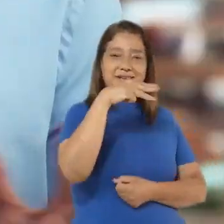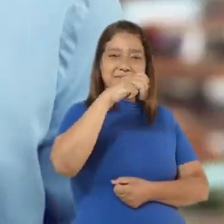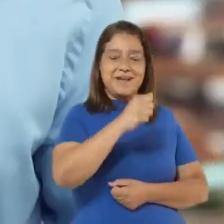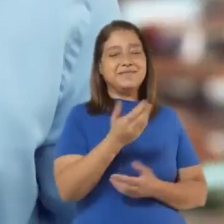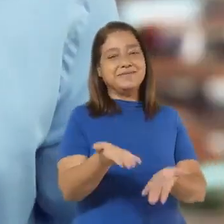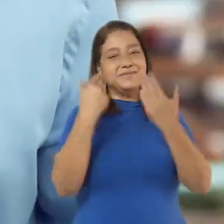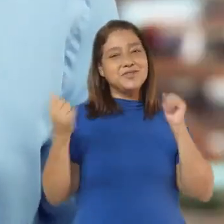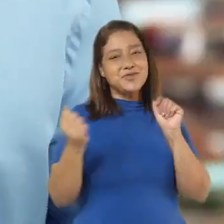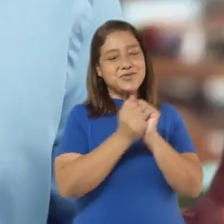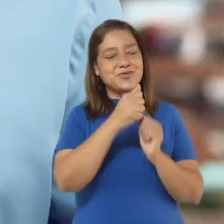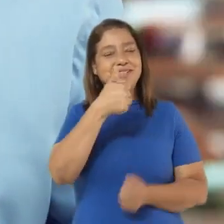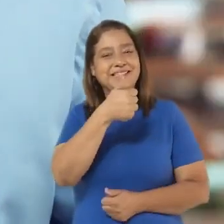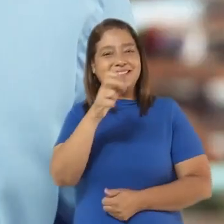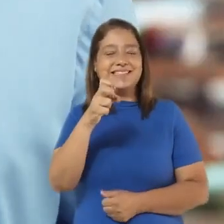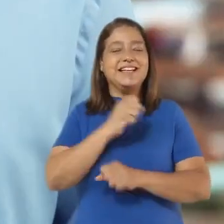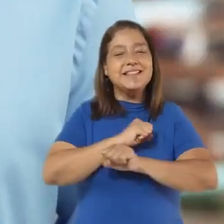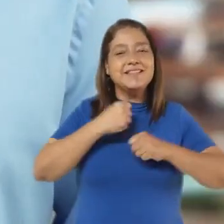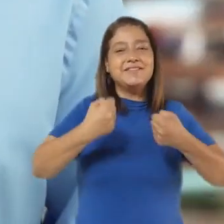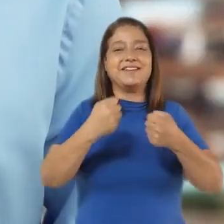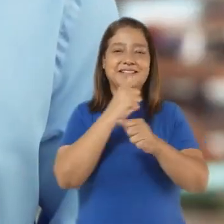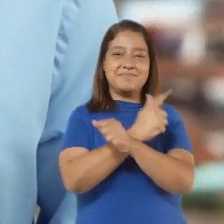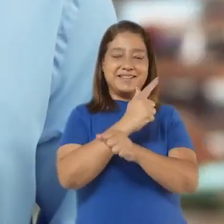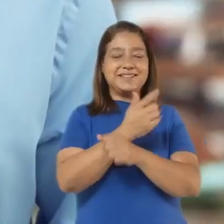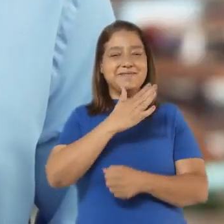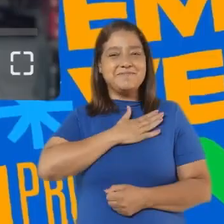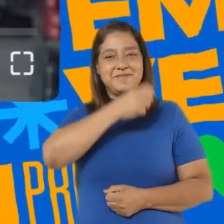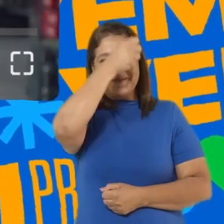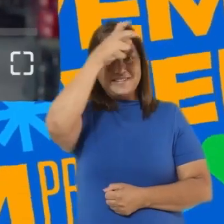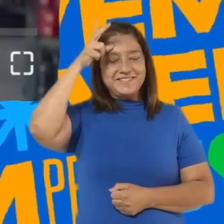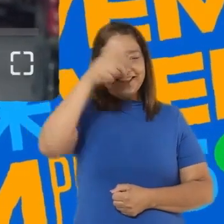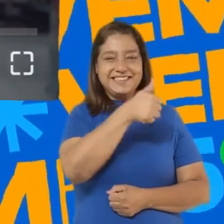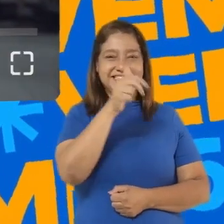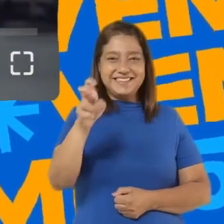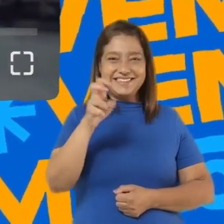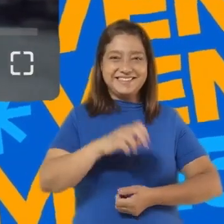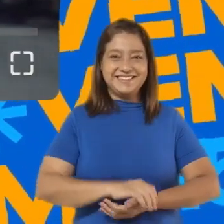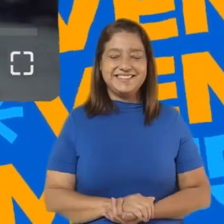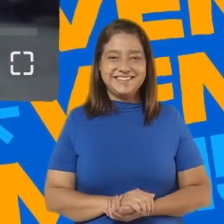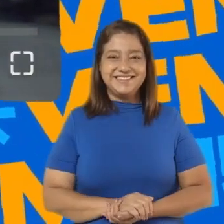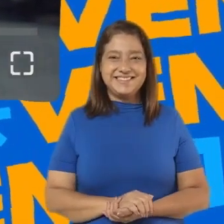HMAP. Vamos juntos no 15 para defender Aparecida. O meu prefeito é 15.